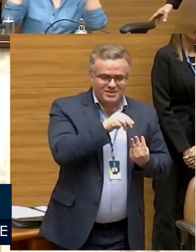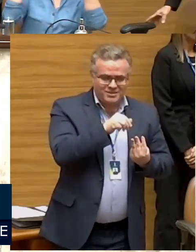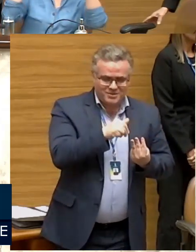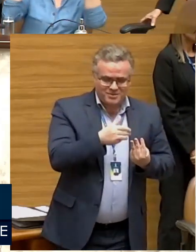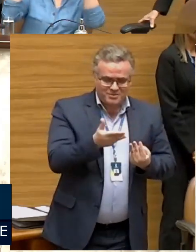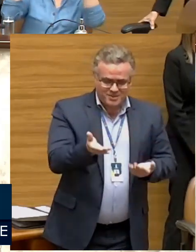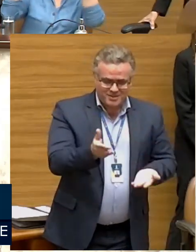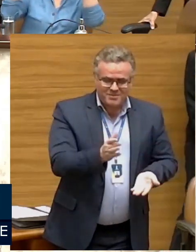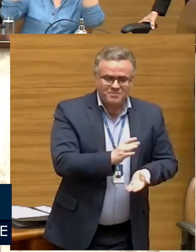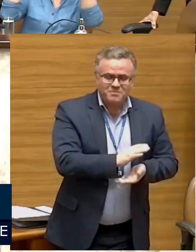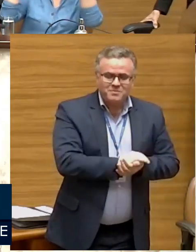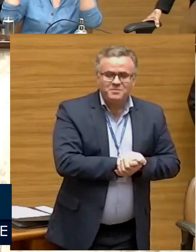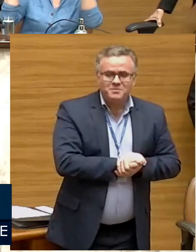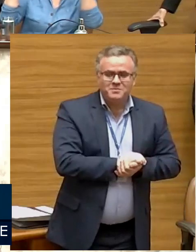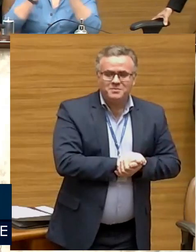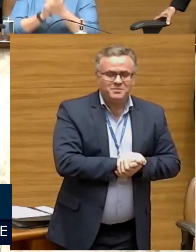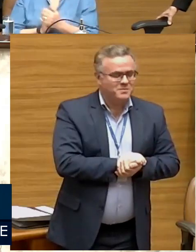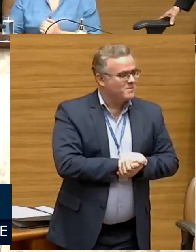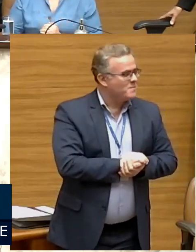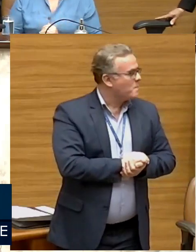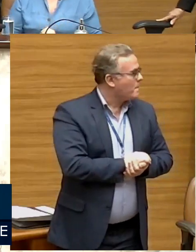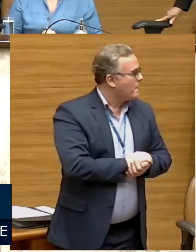Federal de Sergipe.